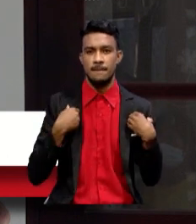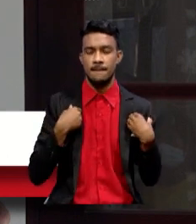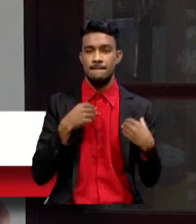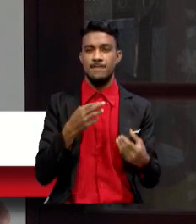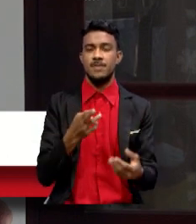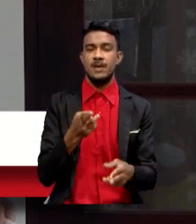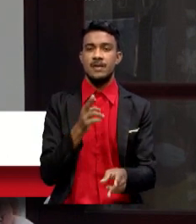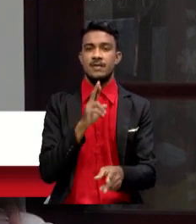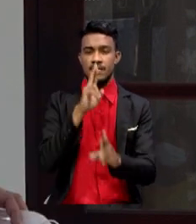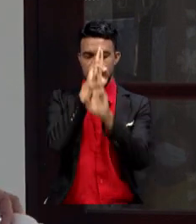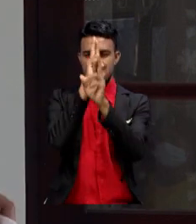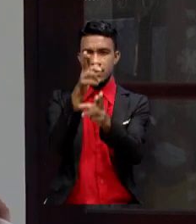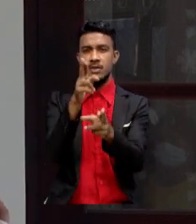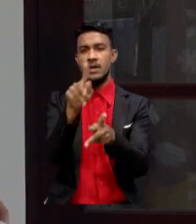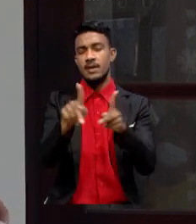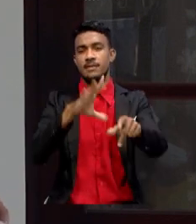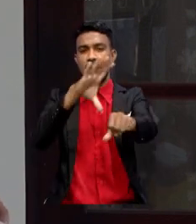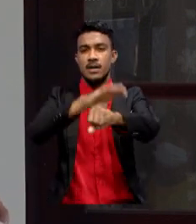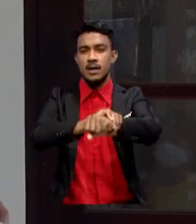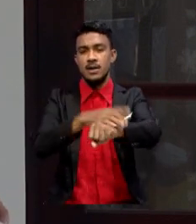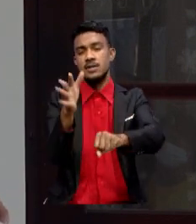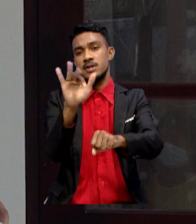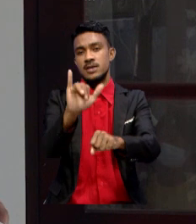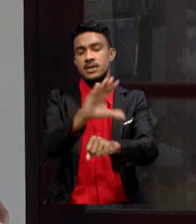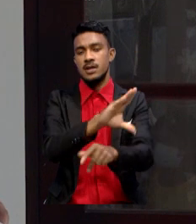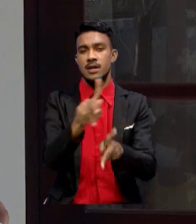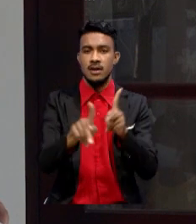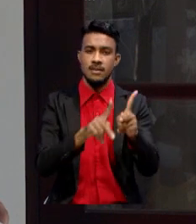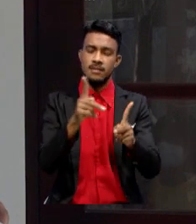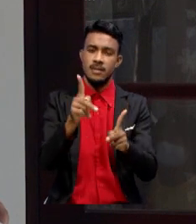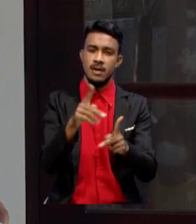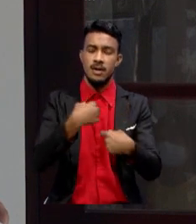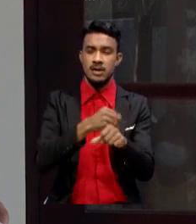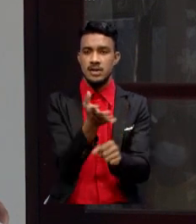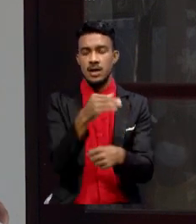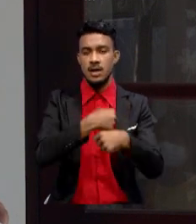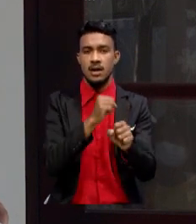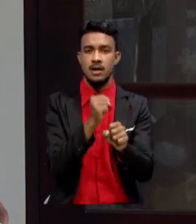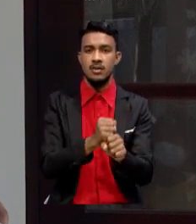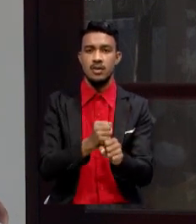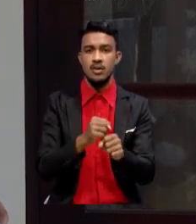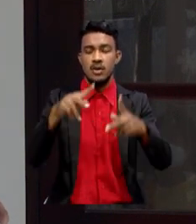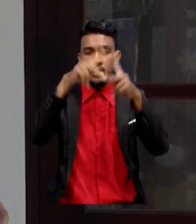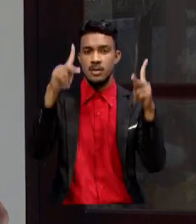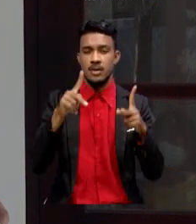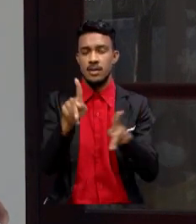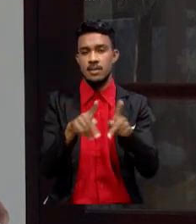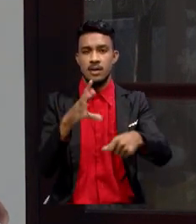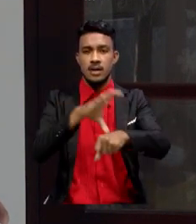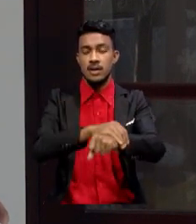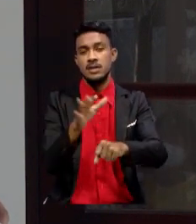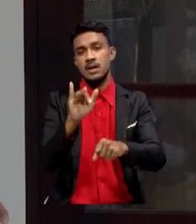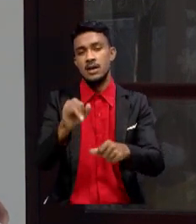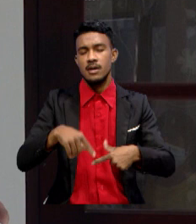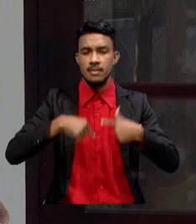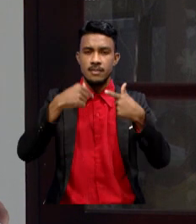macar sira, se halo crime macar sira, tem que submete para tribunal, o risco pode voltar na